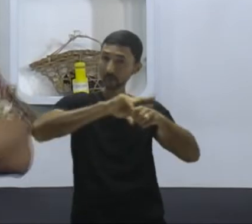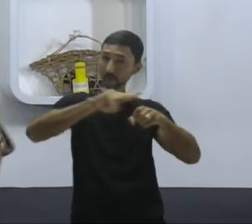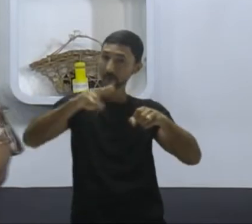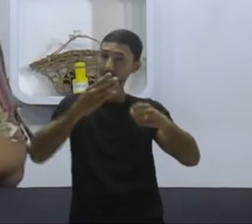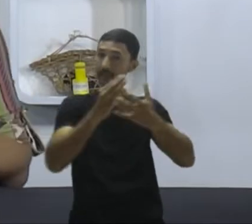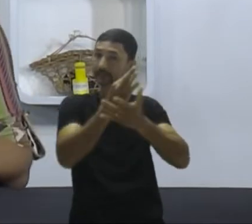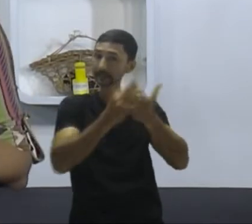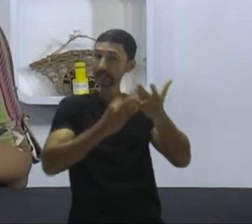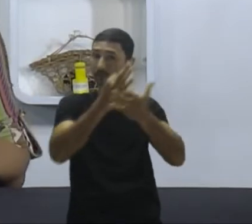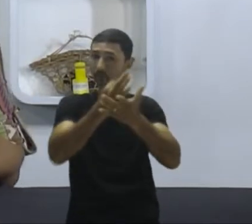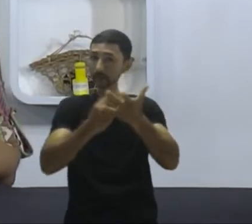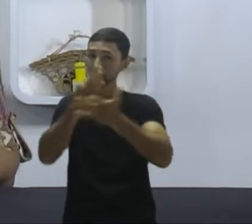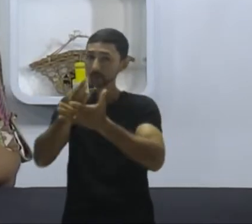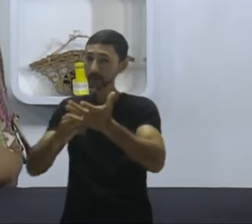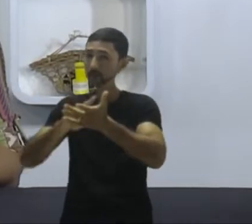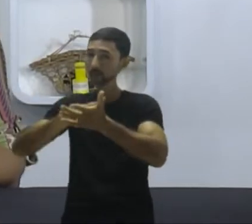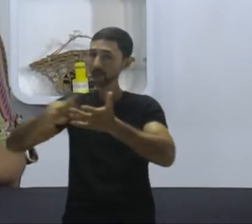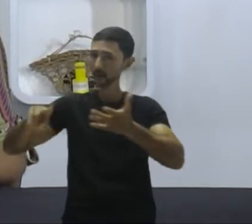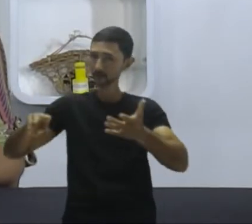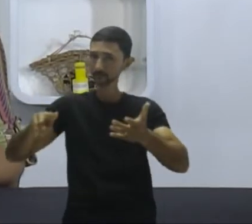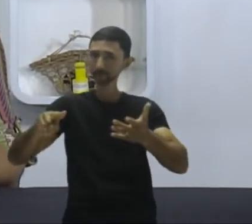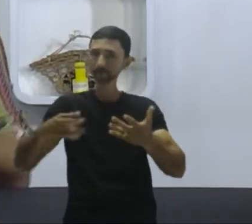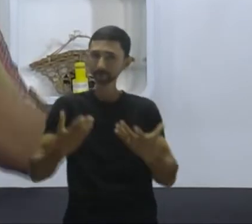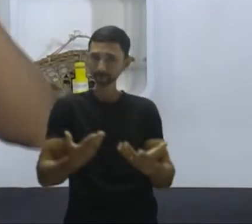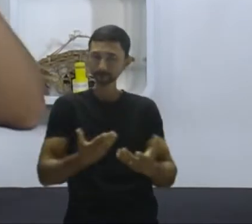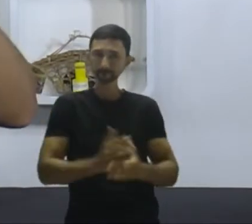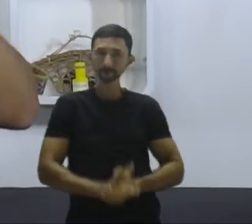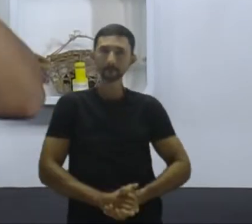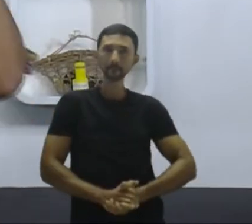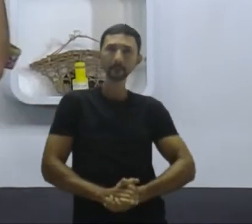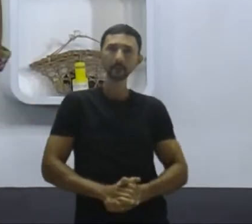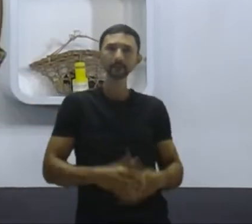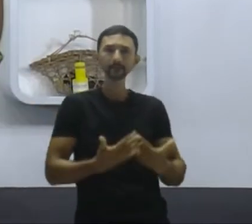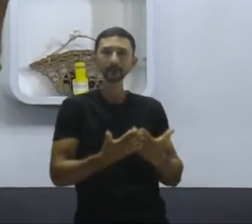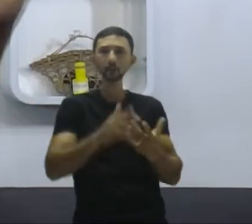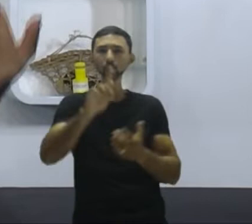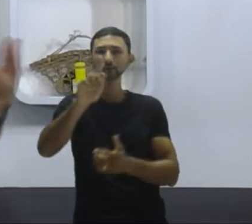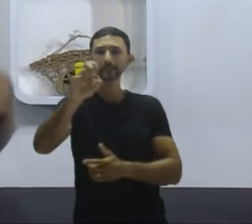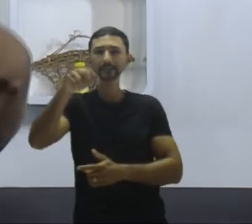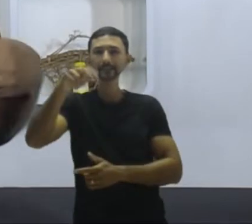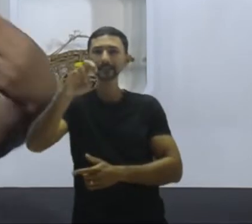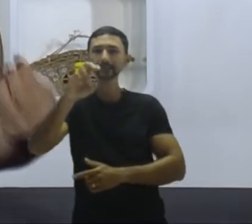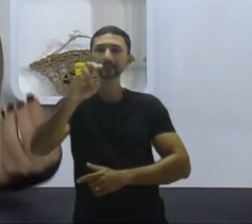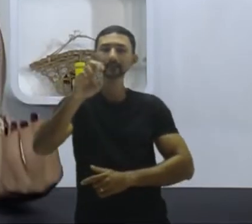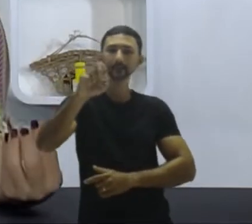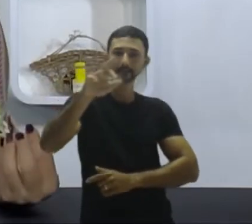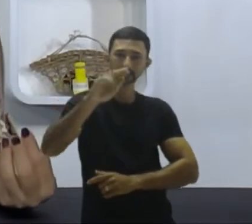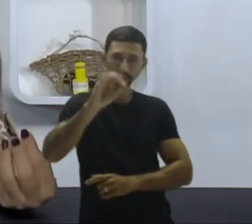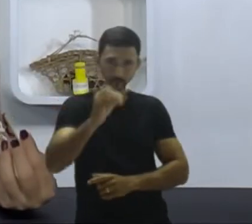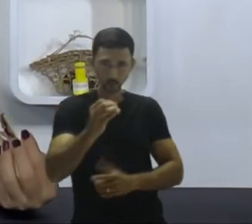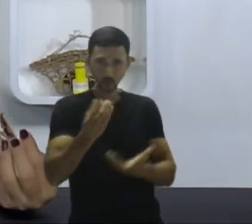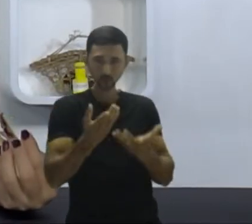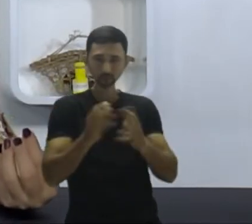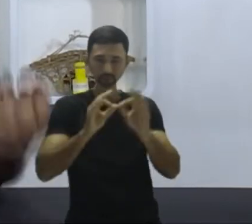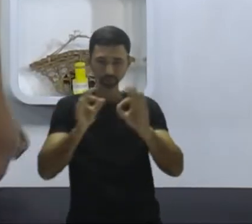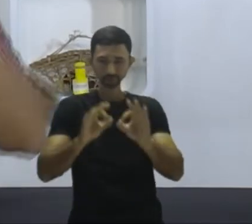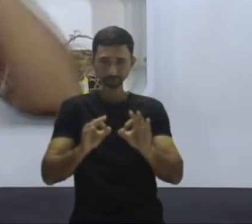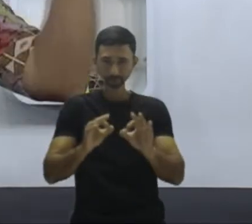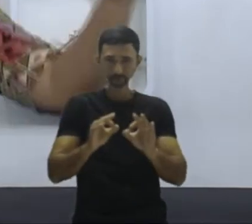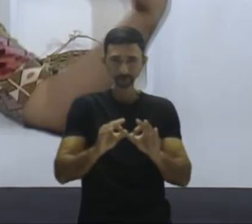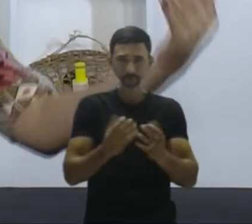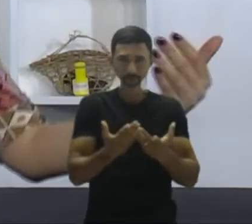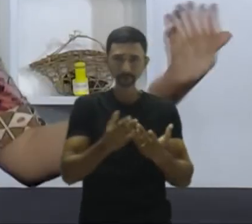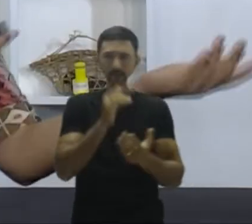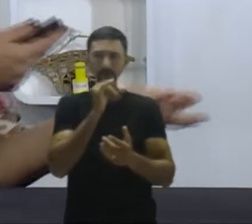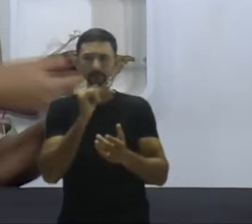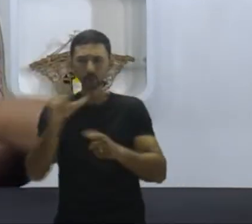gêneros com funções diversas, certo? O gênero, ele vai desempenhar uma determinada função social. E eu